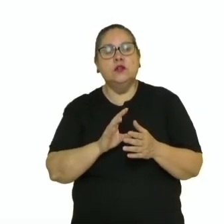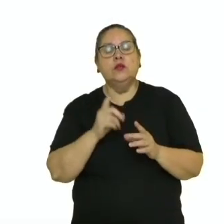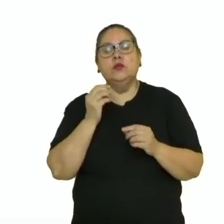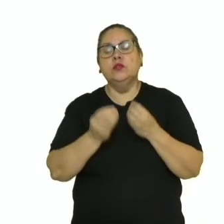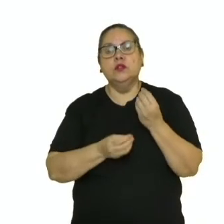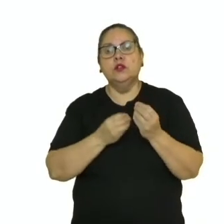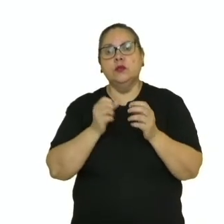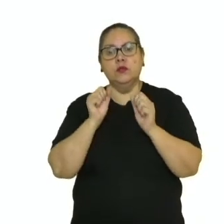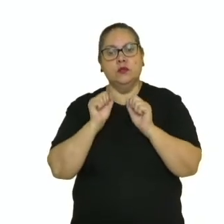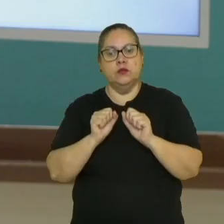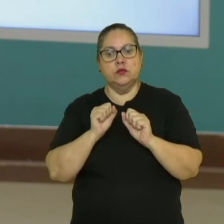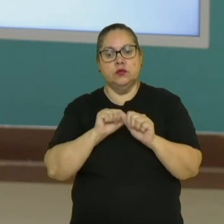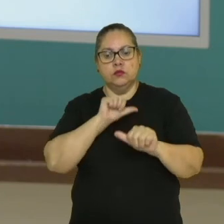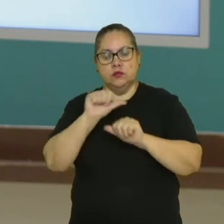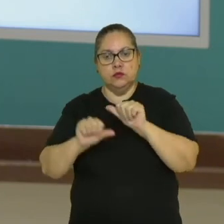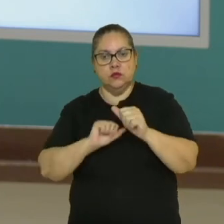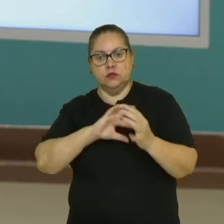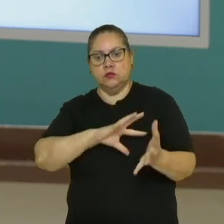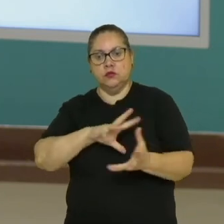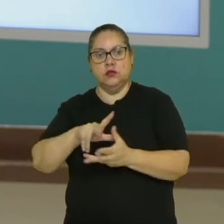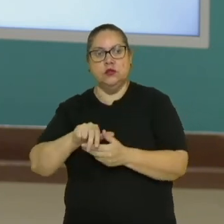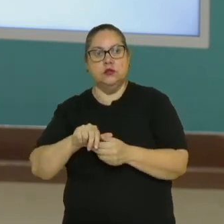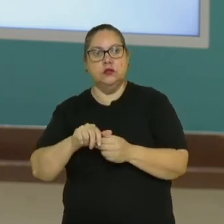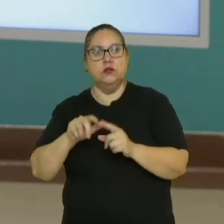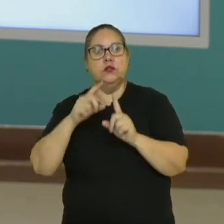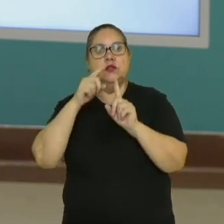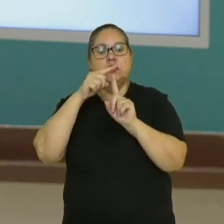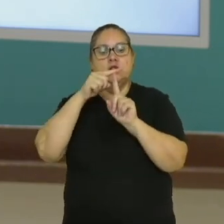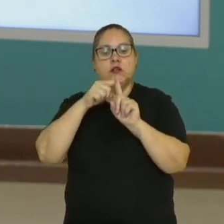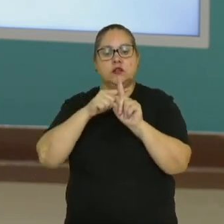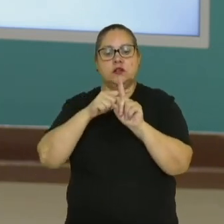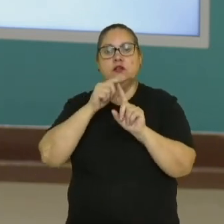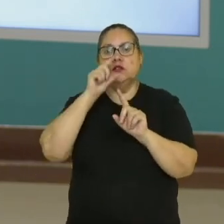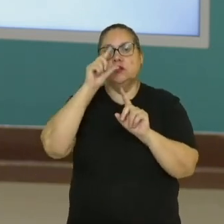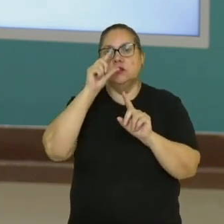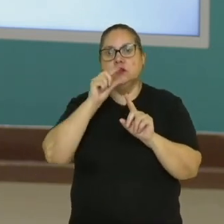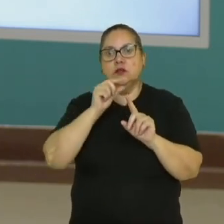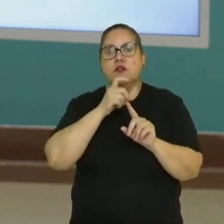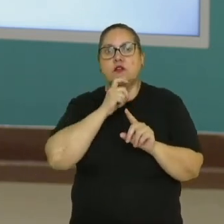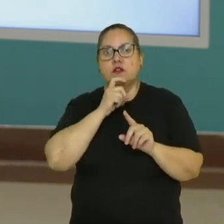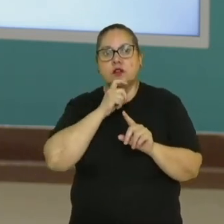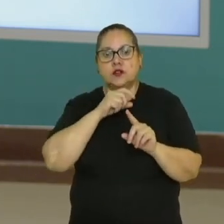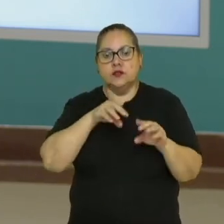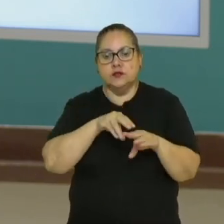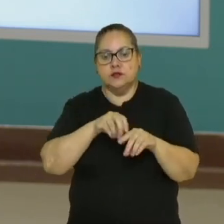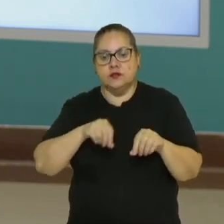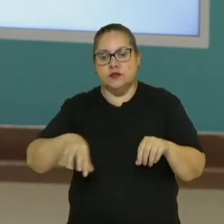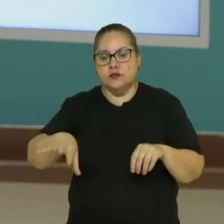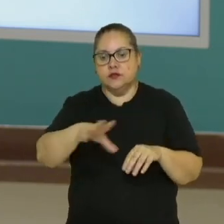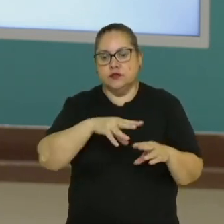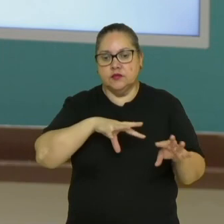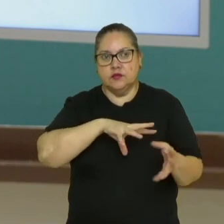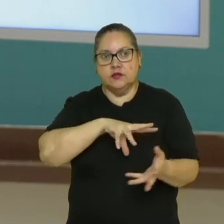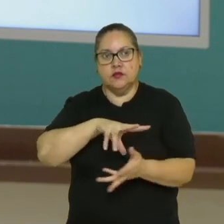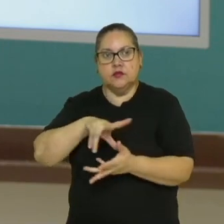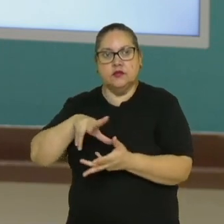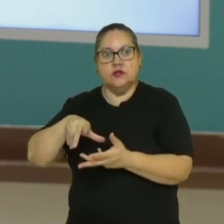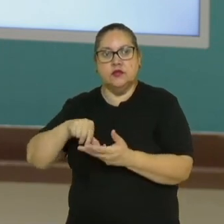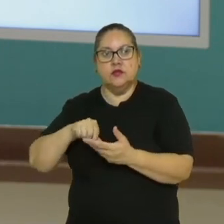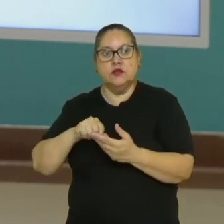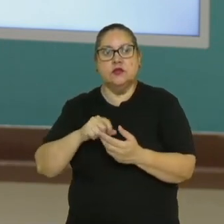que possibilitou essa mudança do nosso planeta? O resfriamento da superfície terrestre. Com esse